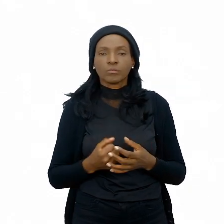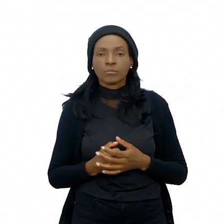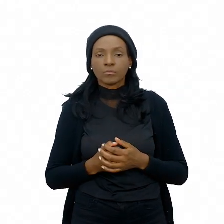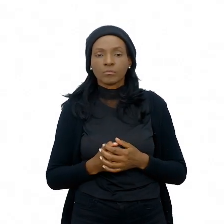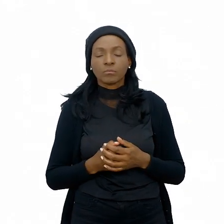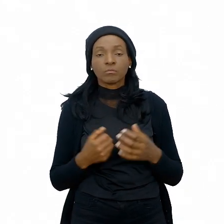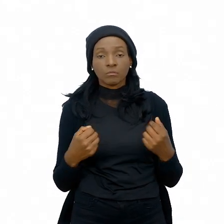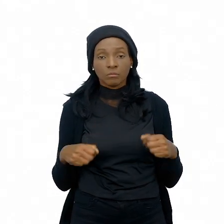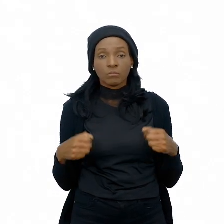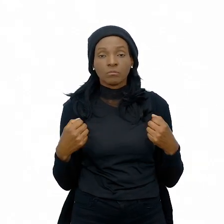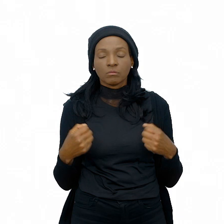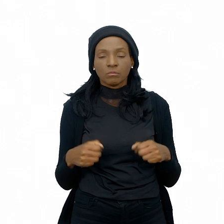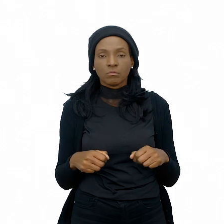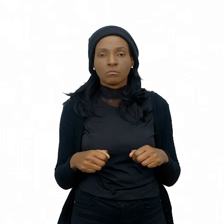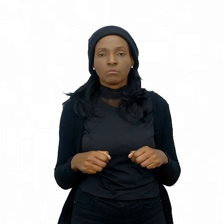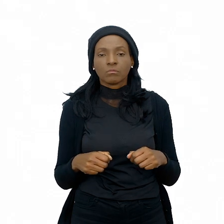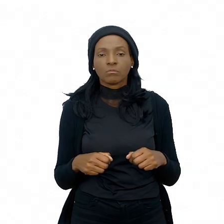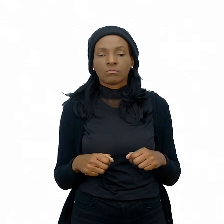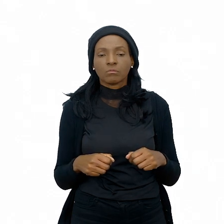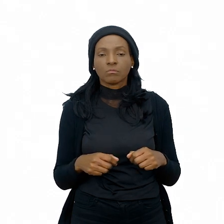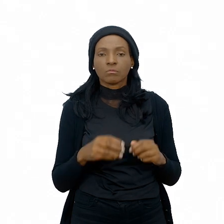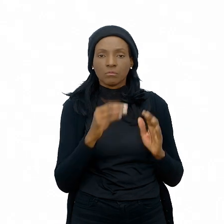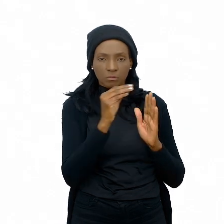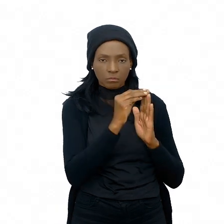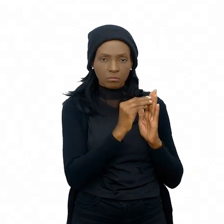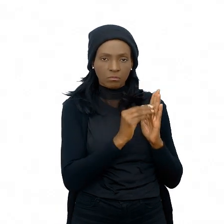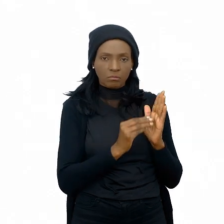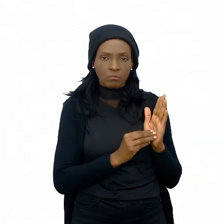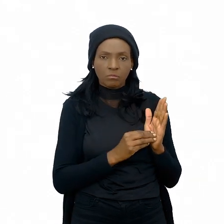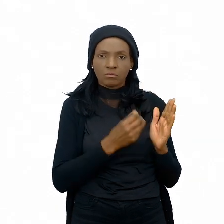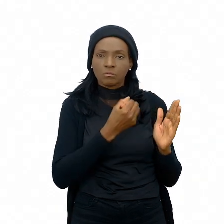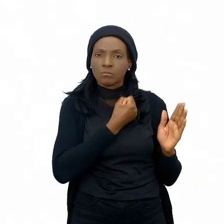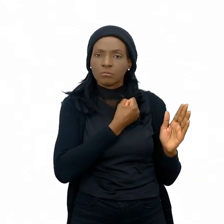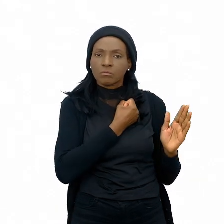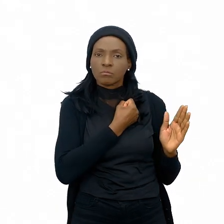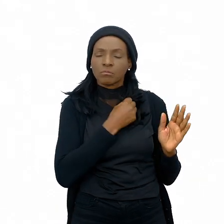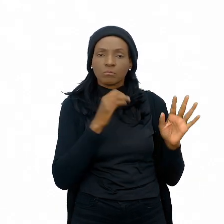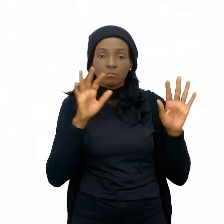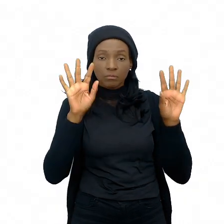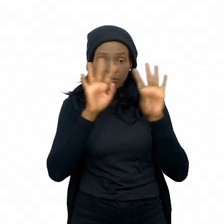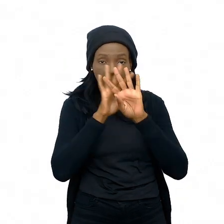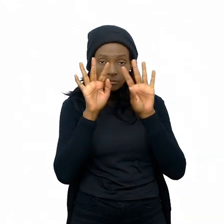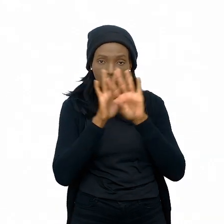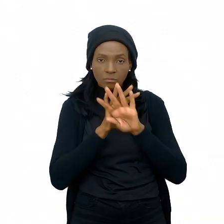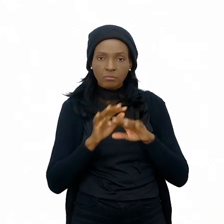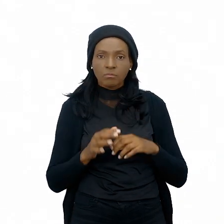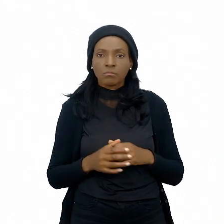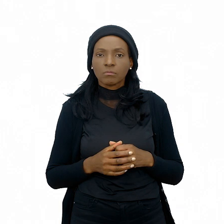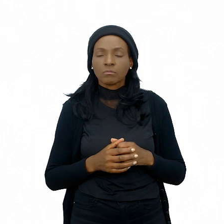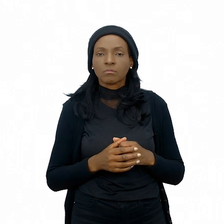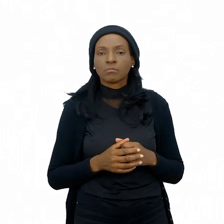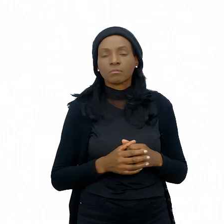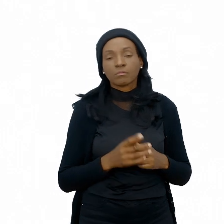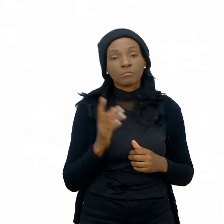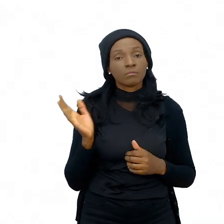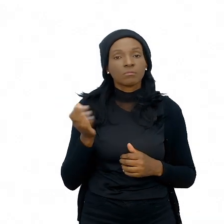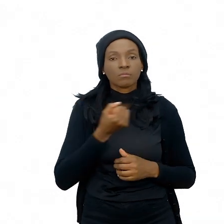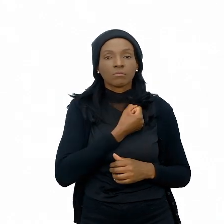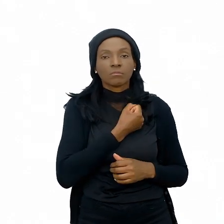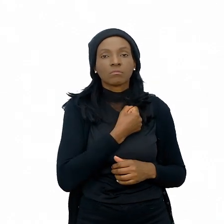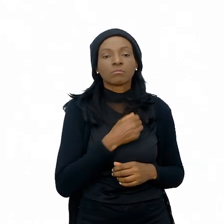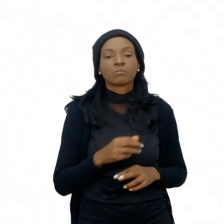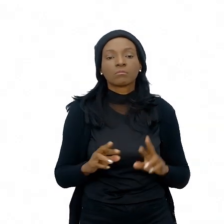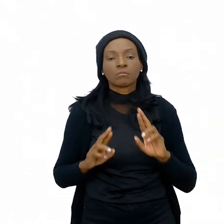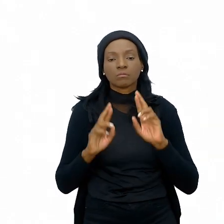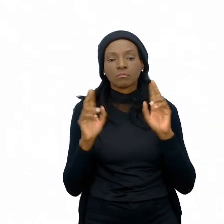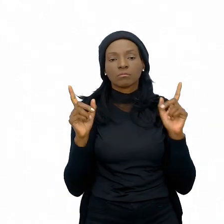número que precisa conter nessa lista são os números transparentes. São aqueles que, ao